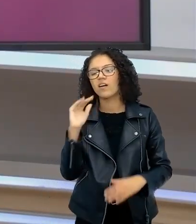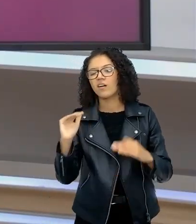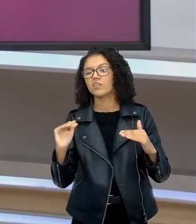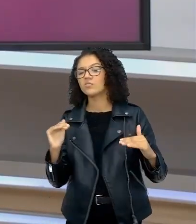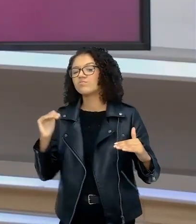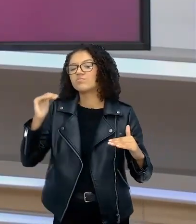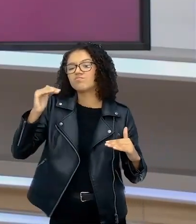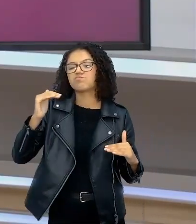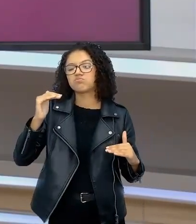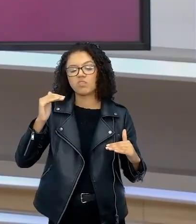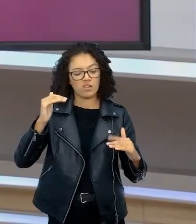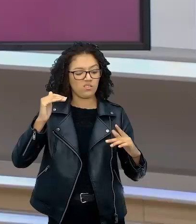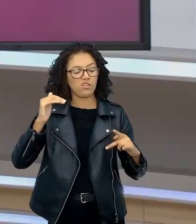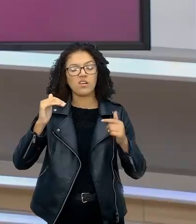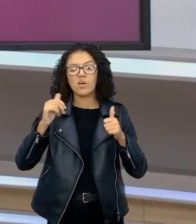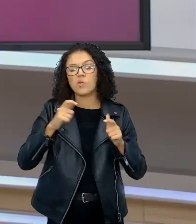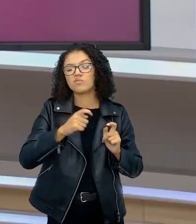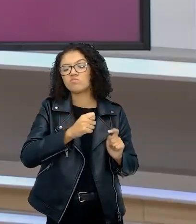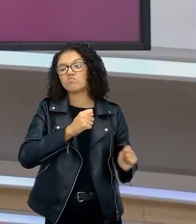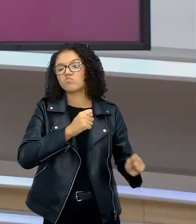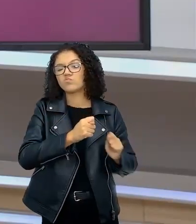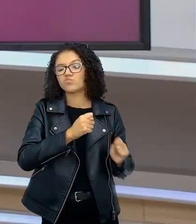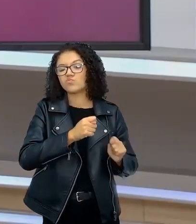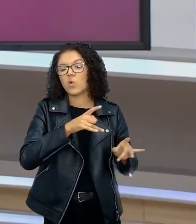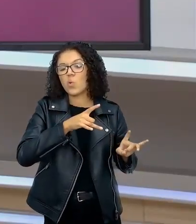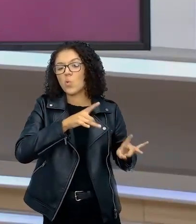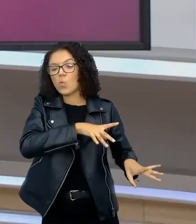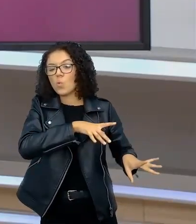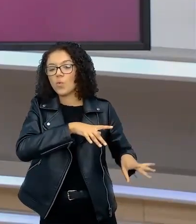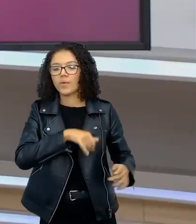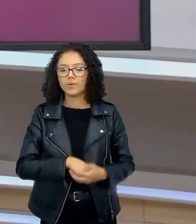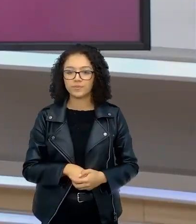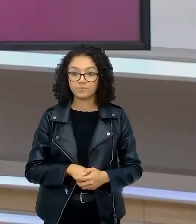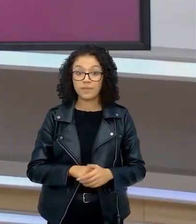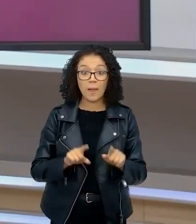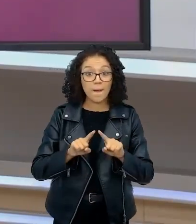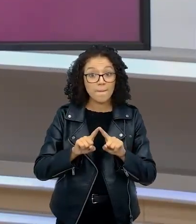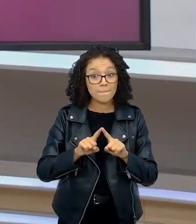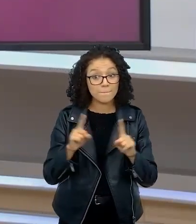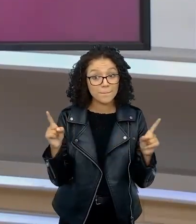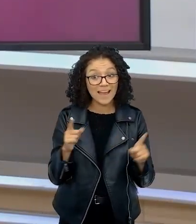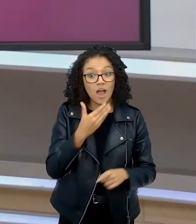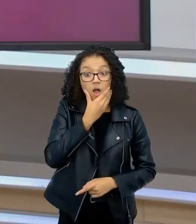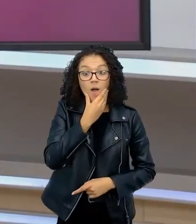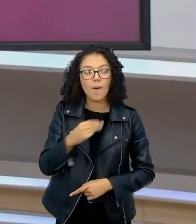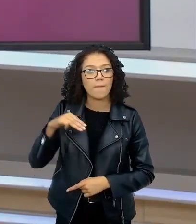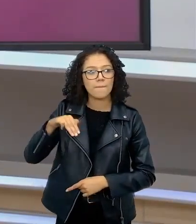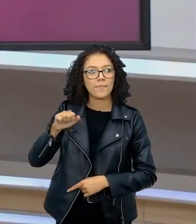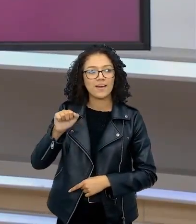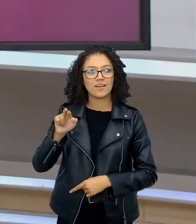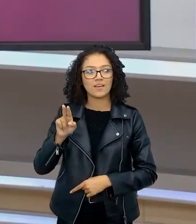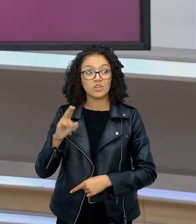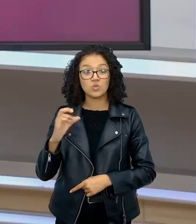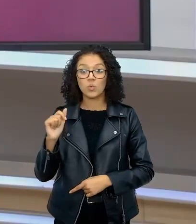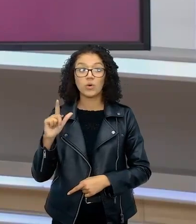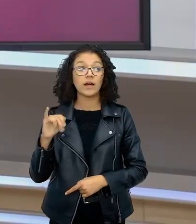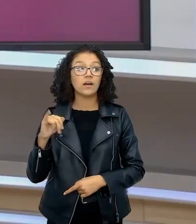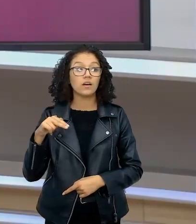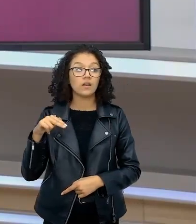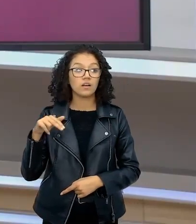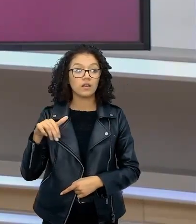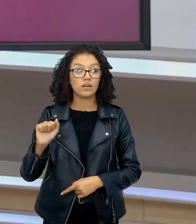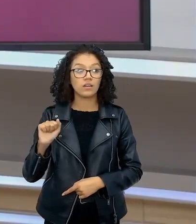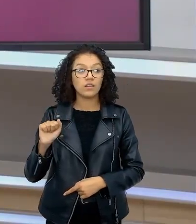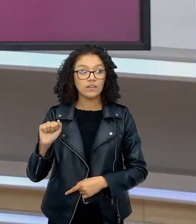ser controladas, objetificadas por ele. Agora, masculinidades diz respeito à forma como